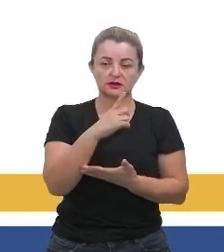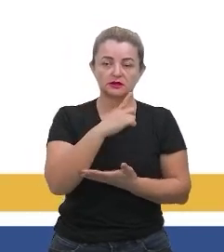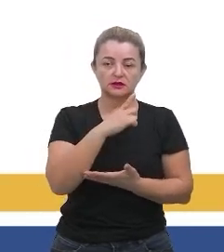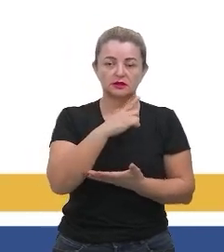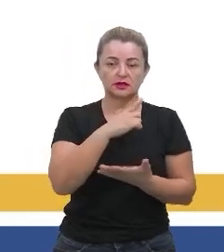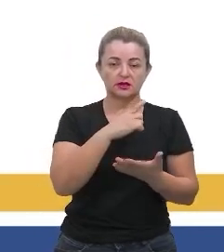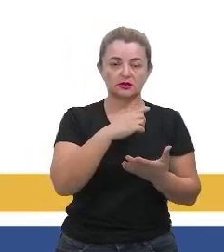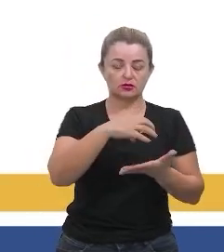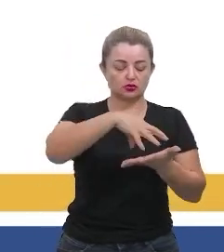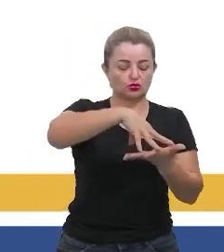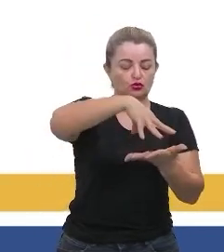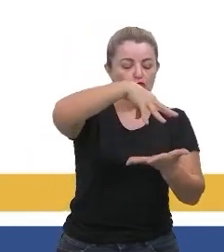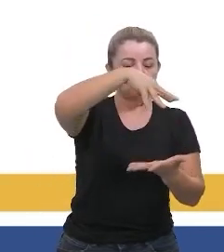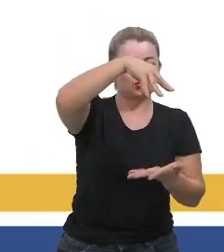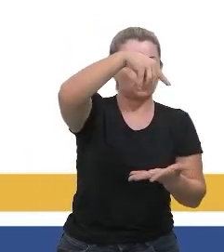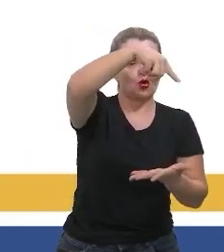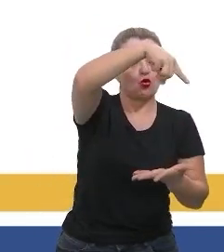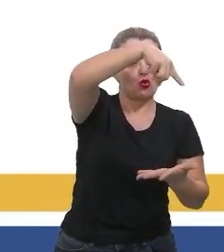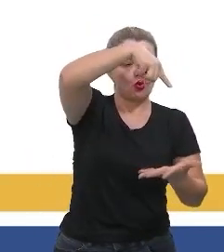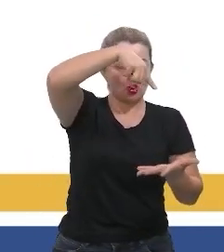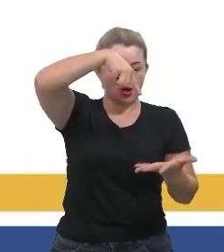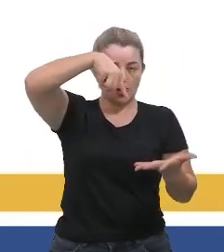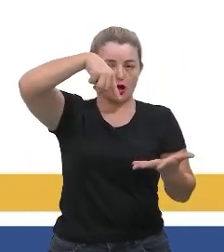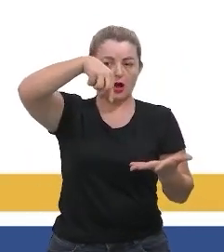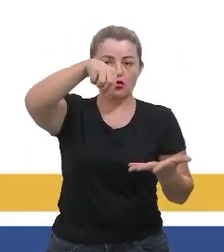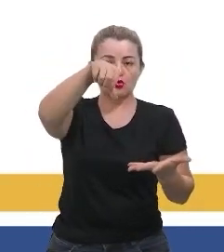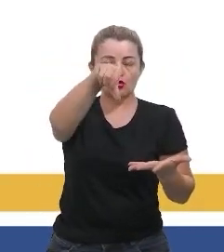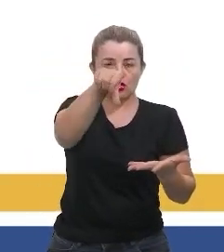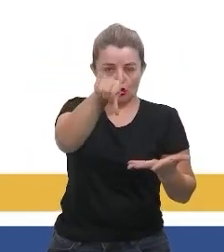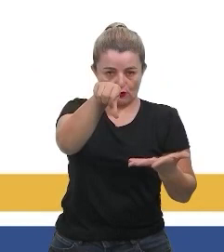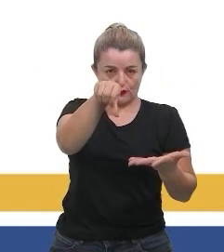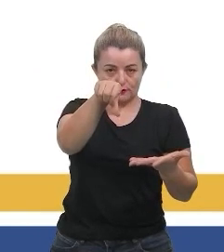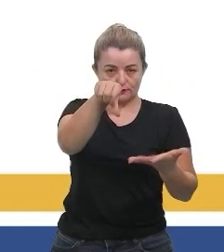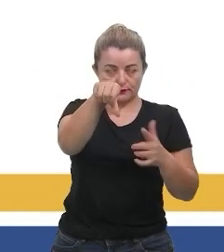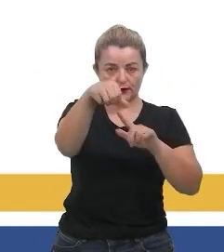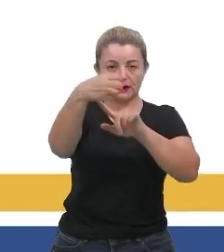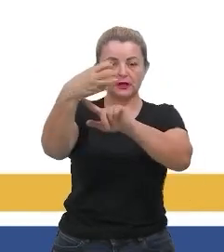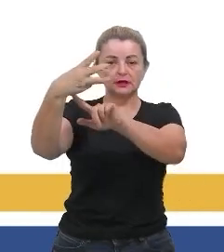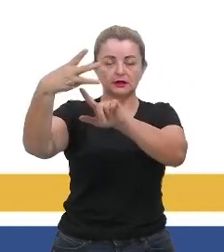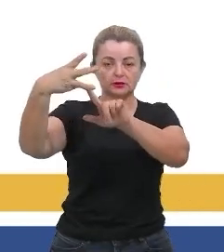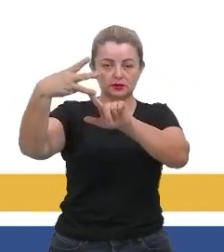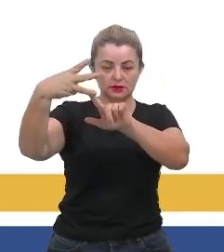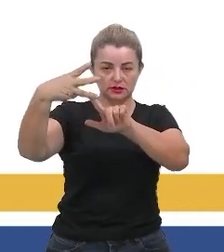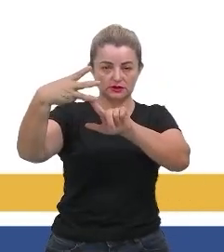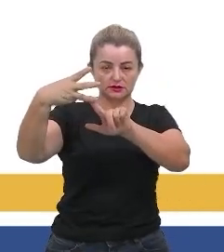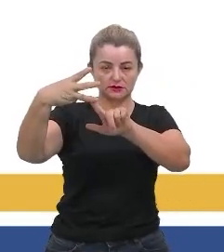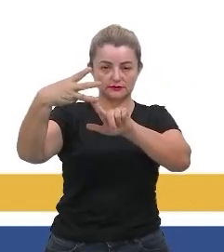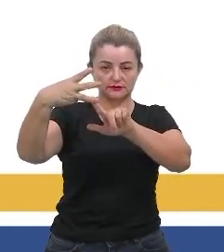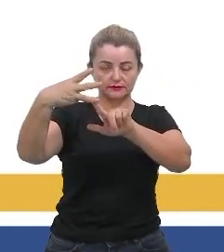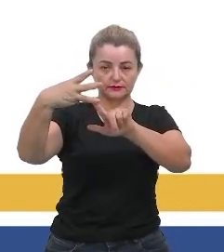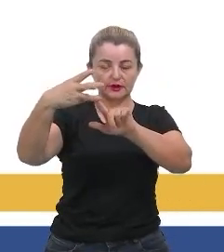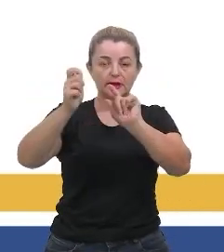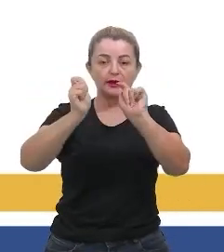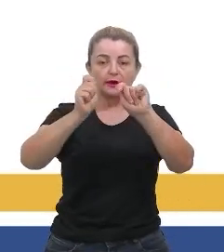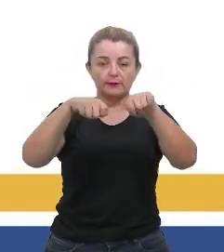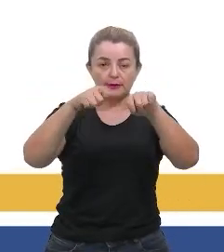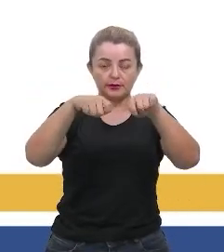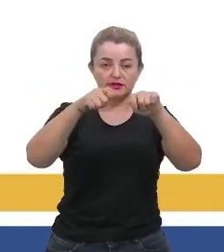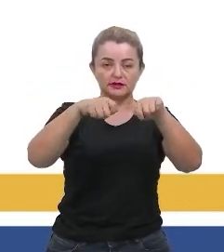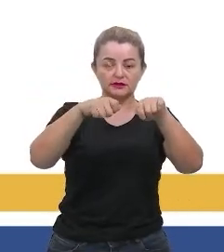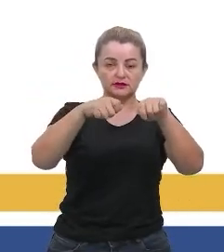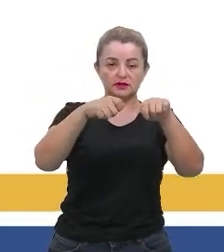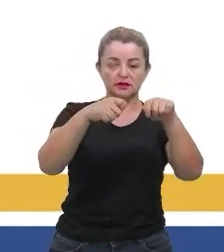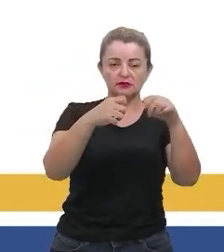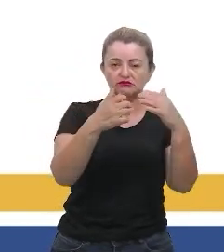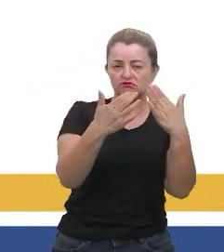9 e eu tenho aqui o raio 3, né? Como a gente pode observar, automaticamente eu tenho o quê? Uma proporção de